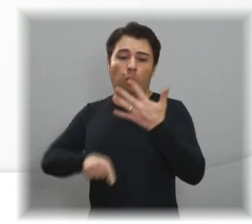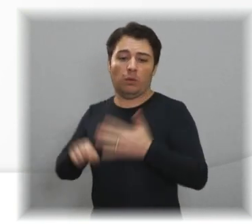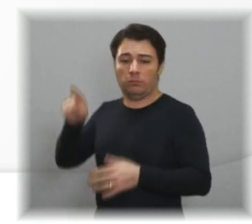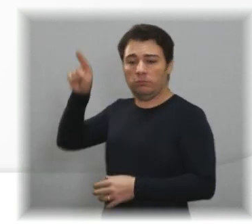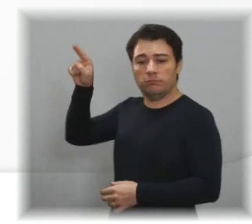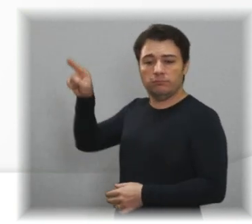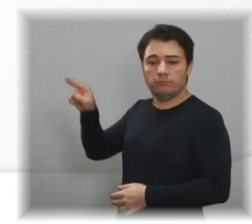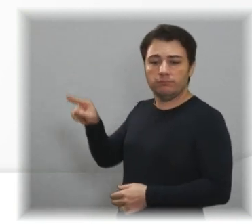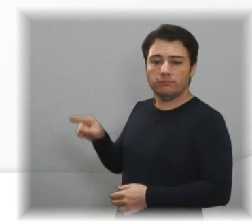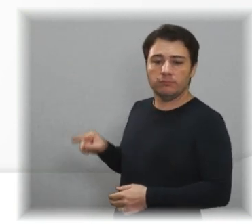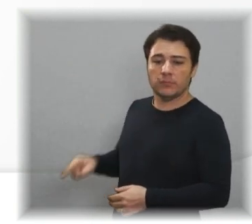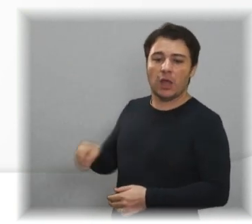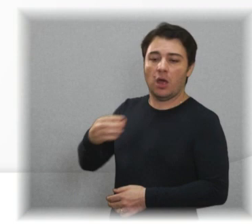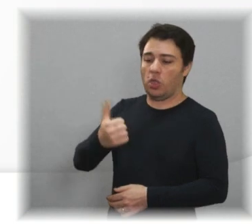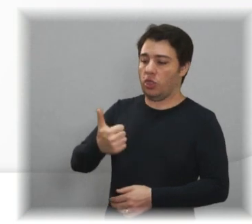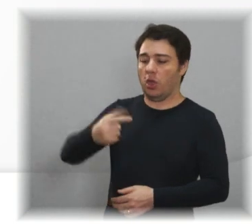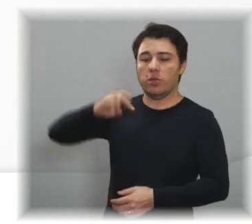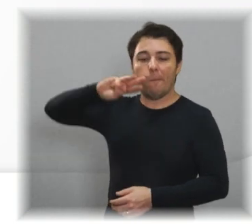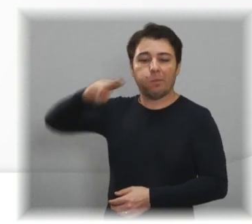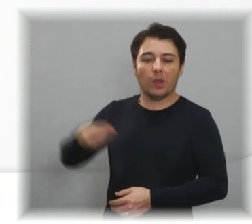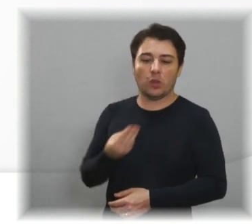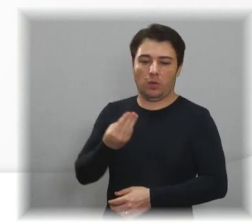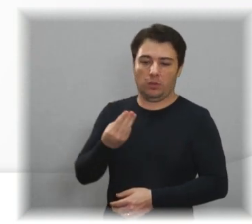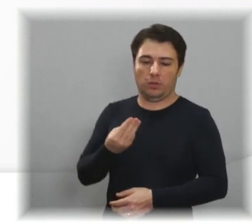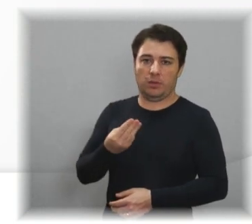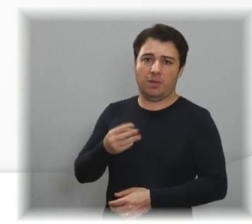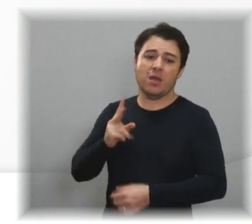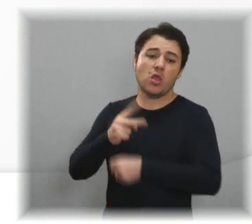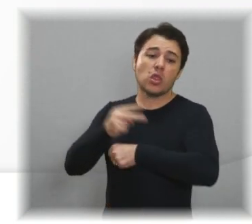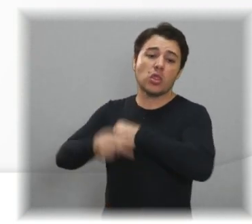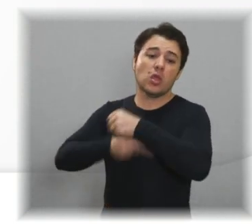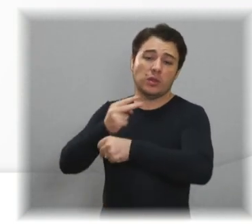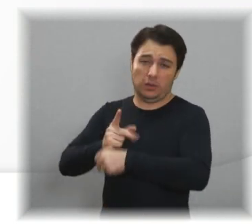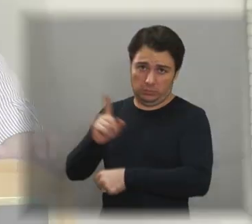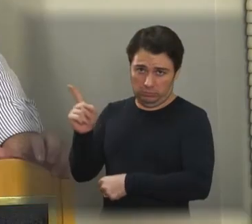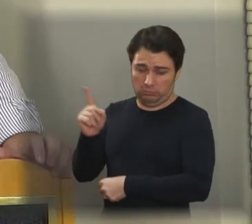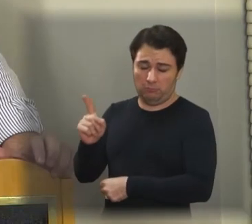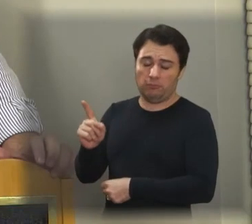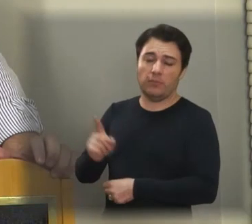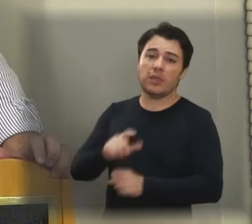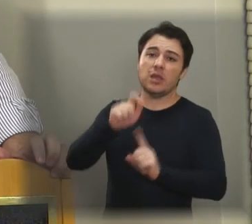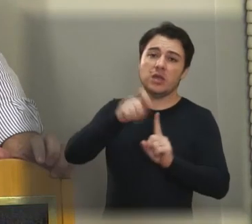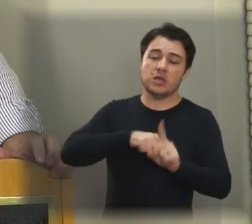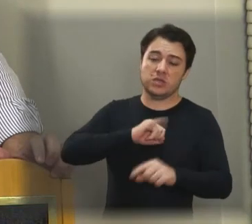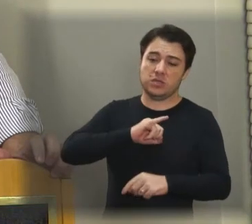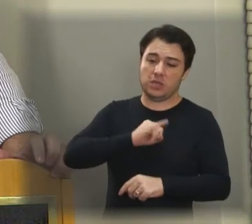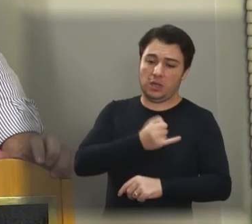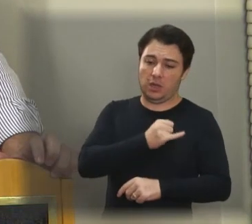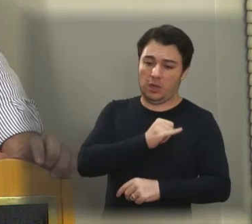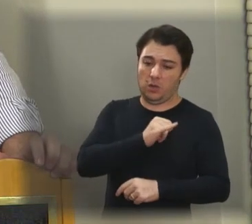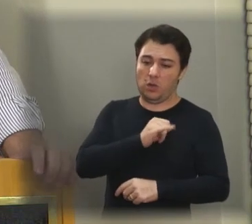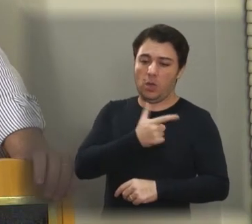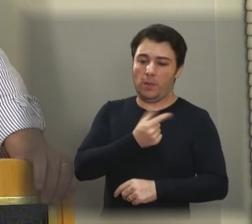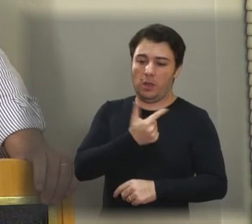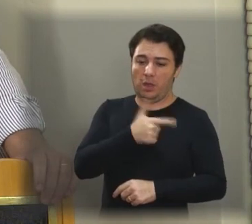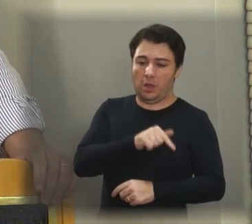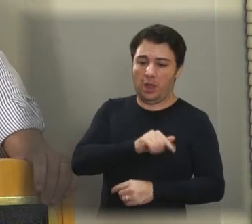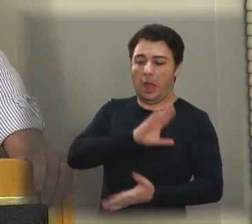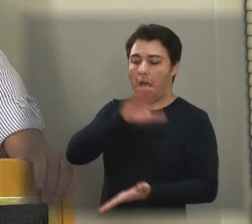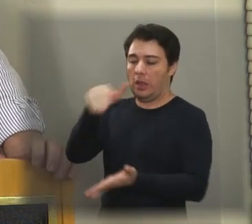12 milhões de reais e nos Desde janeiro dos dois anos a Janeiro 2017 até agora em fevereiro 2019